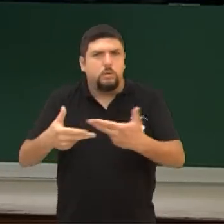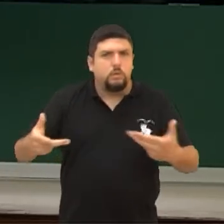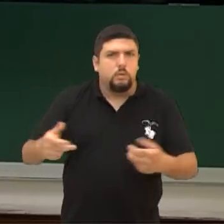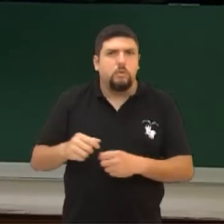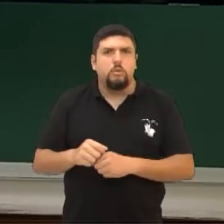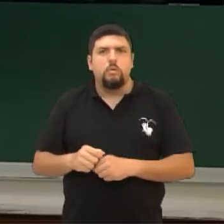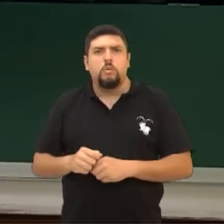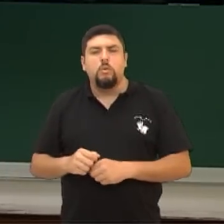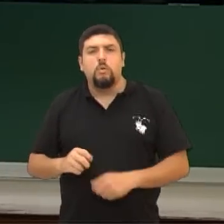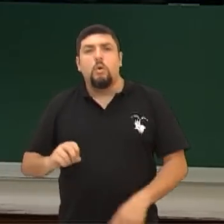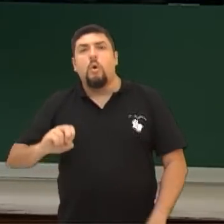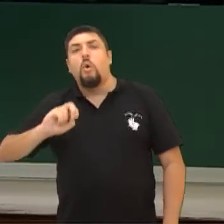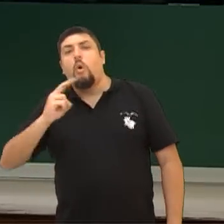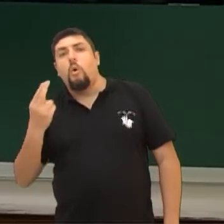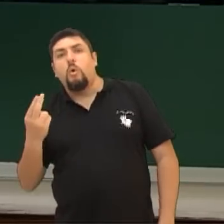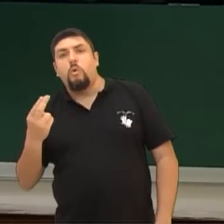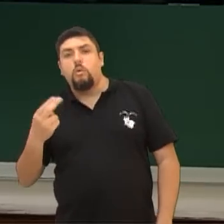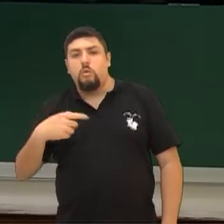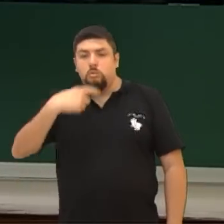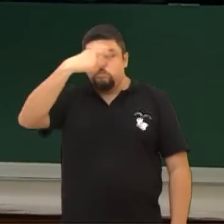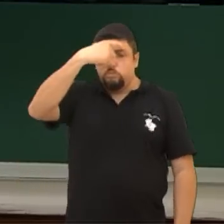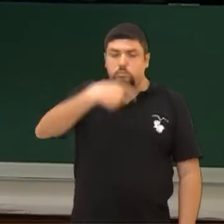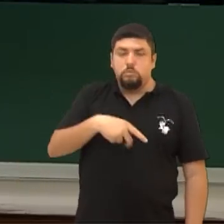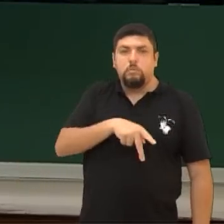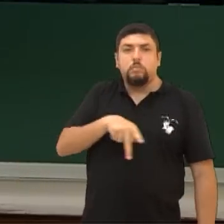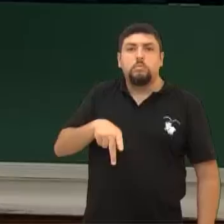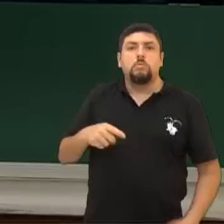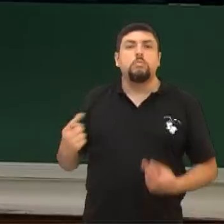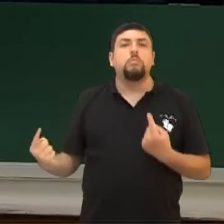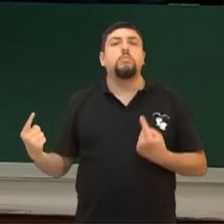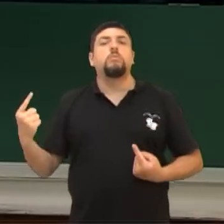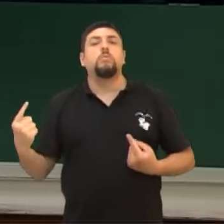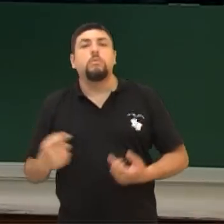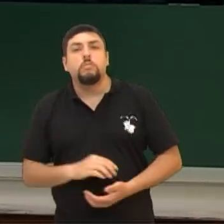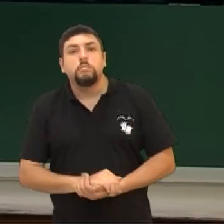planeta? Ou a opinião da professora Glaucia?